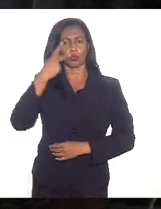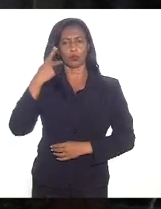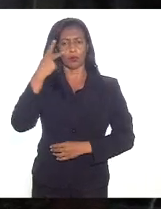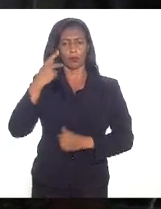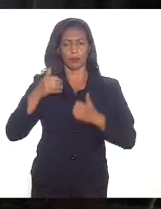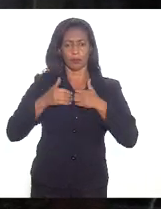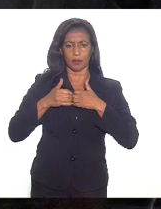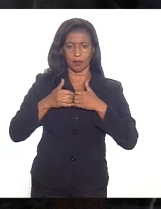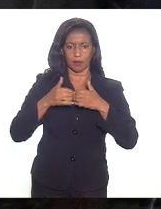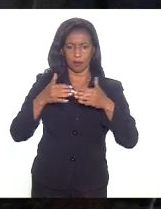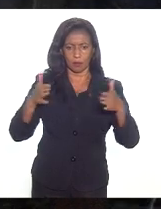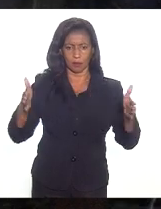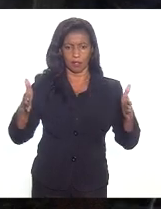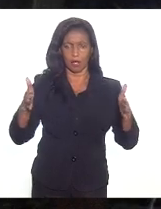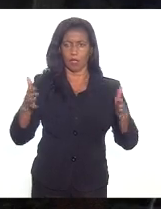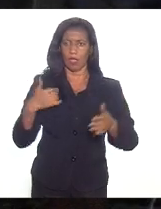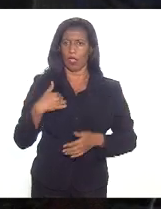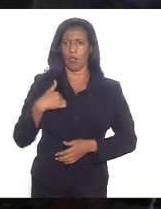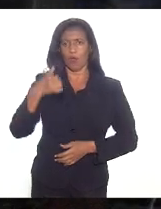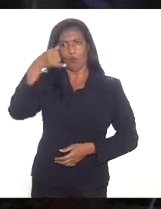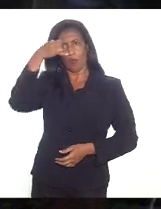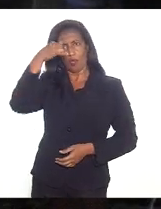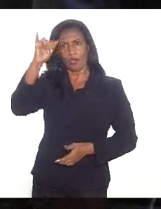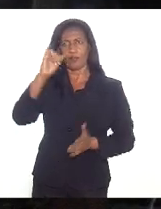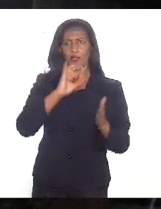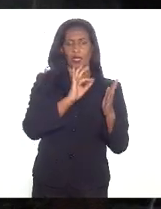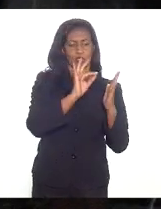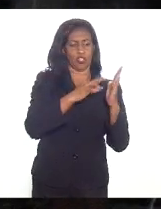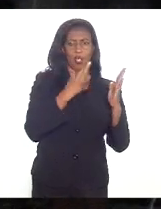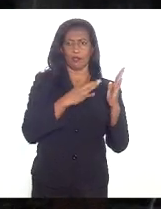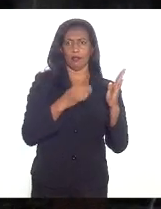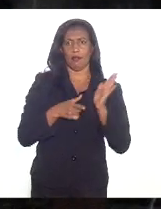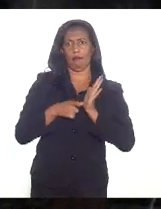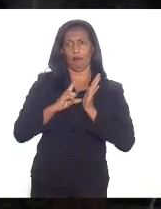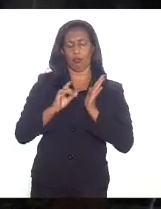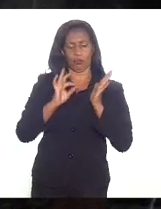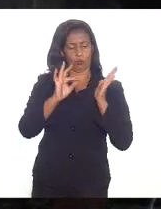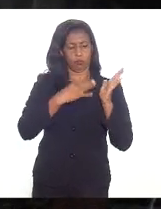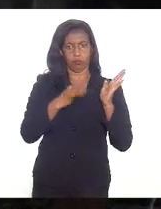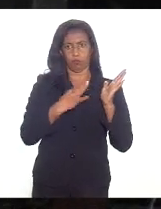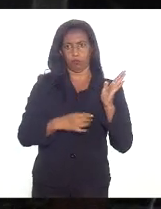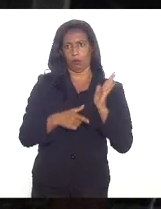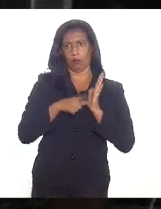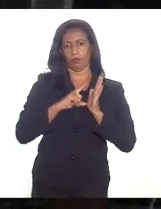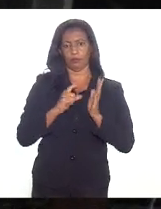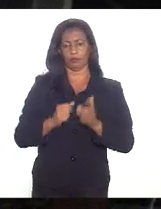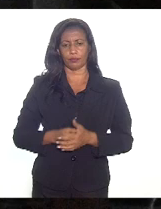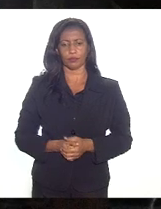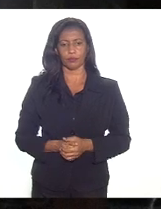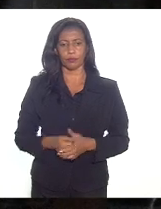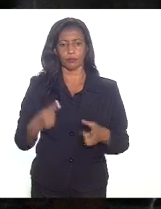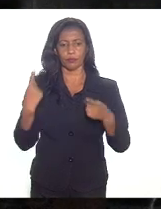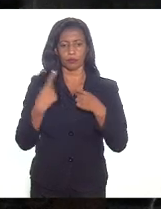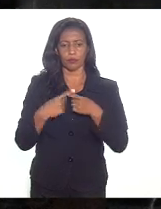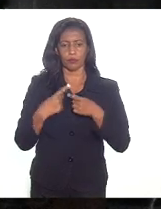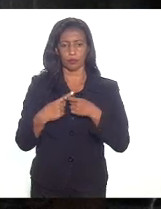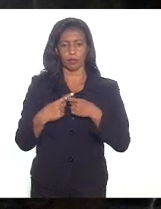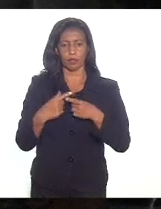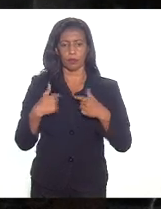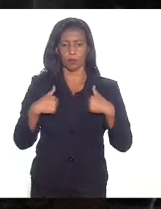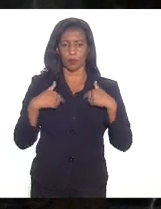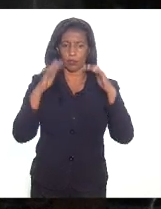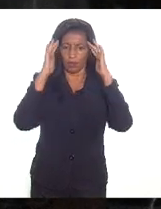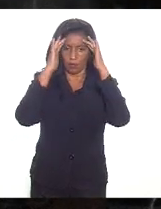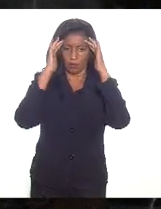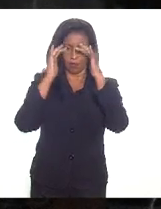frente eu vou me abster de assinar emendas automáticas. Ok? Porque eu iria respeitar, eu ia